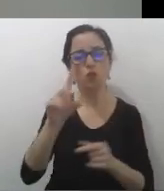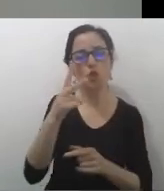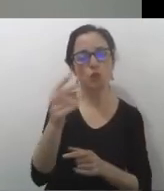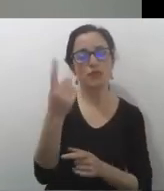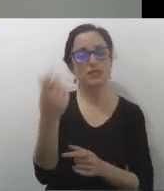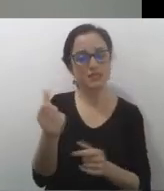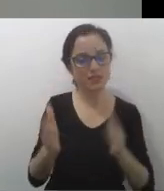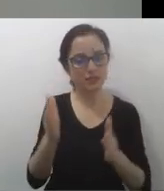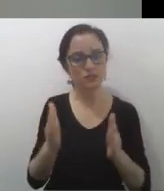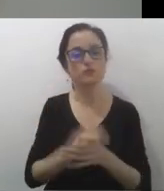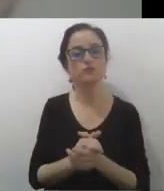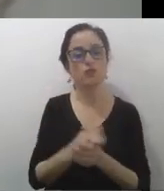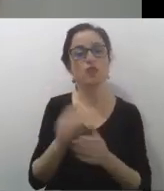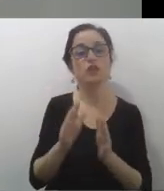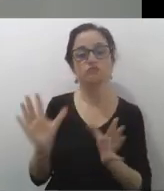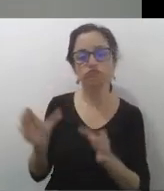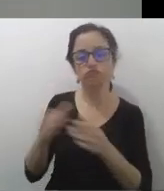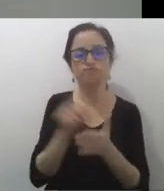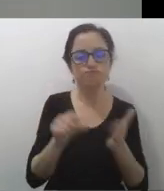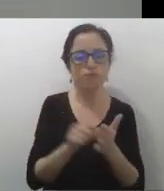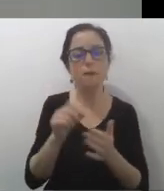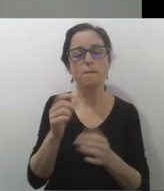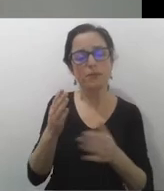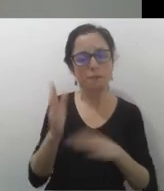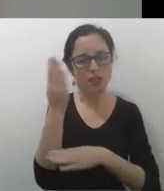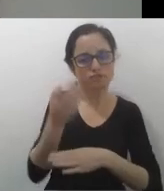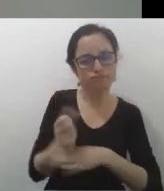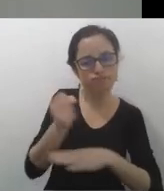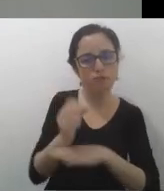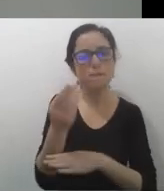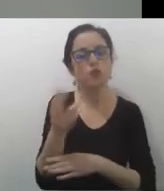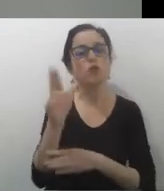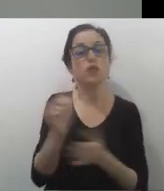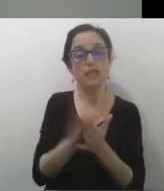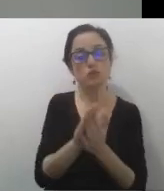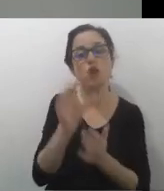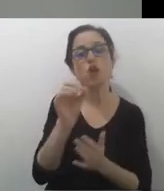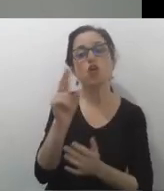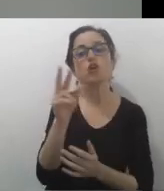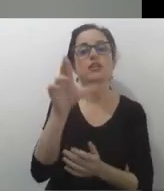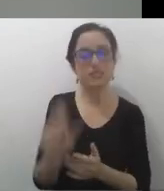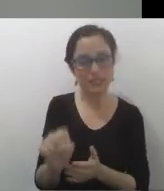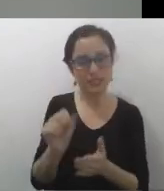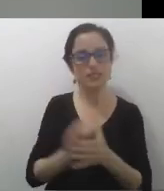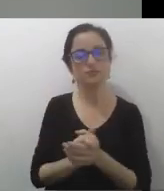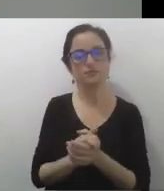Itaú Cultural em 2016. É coautora do livro Marcenaria Baraúna, pela editora